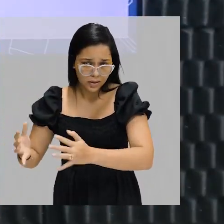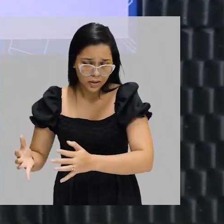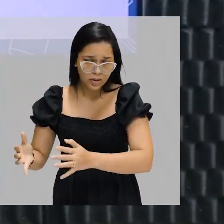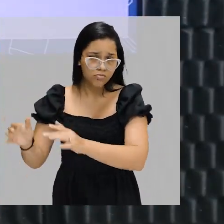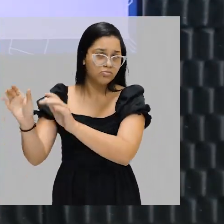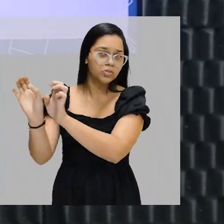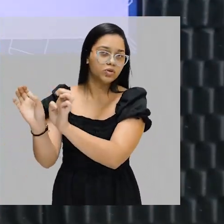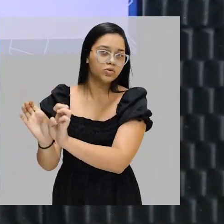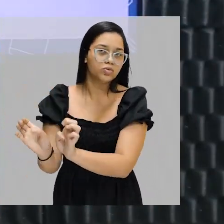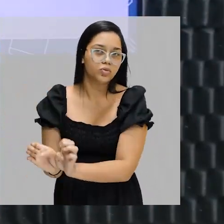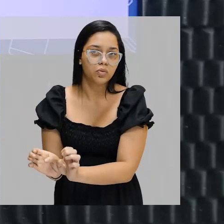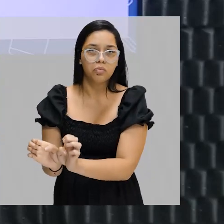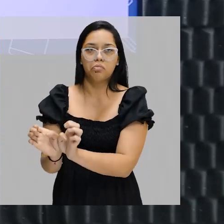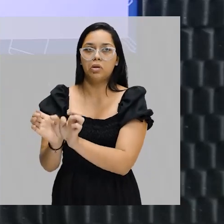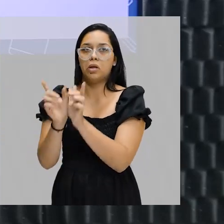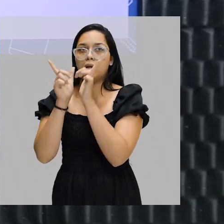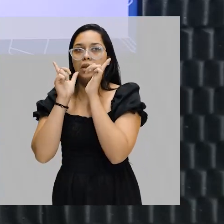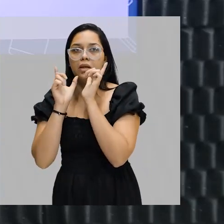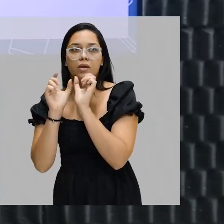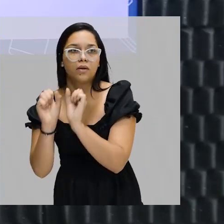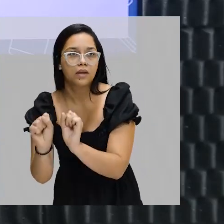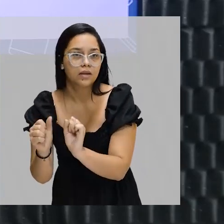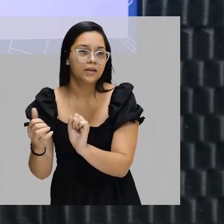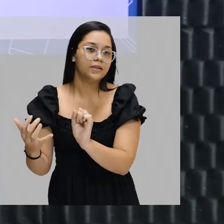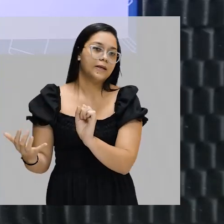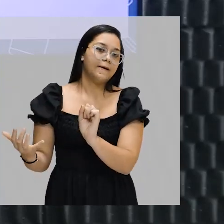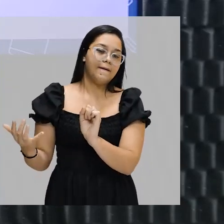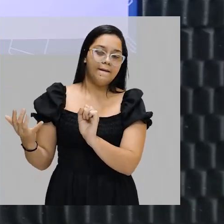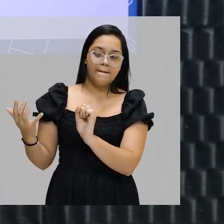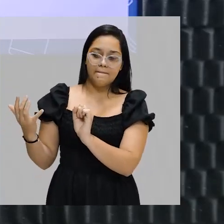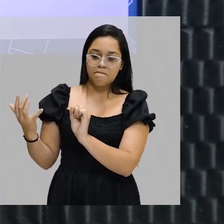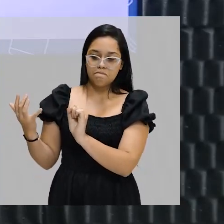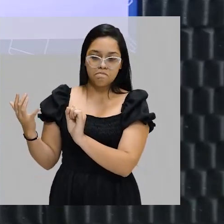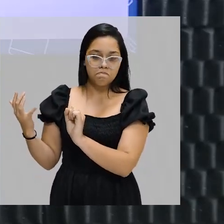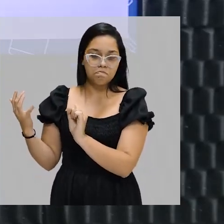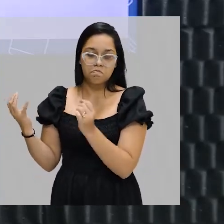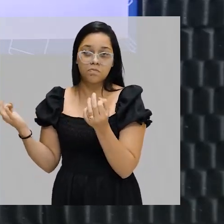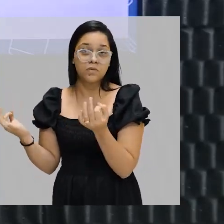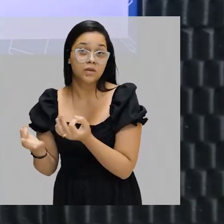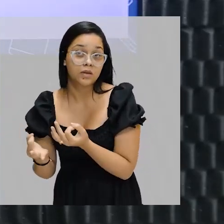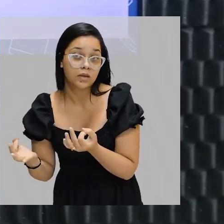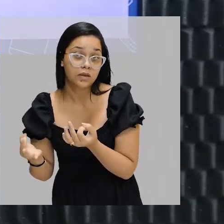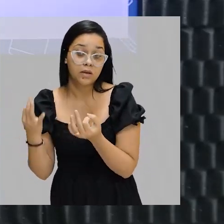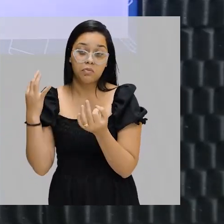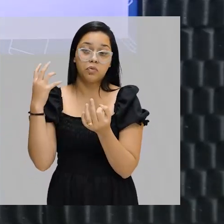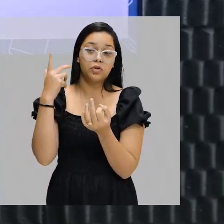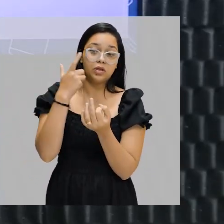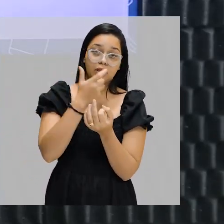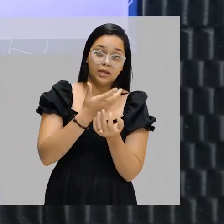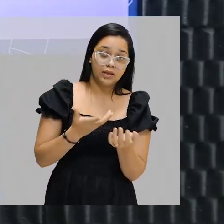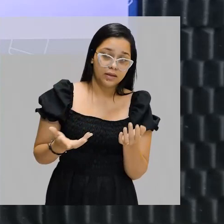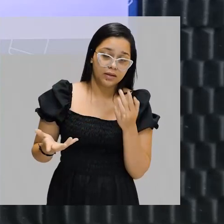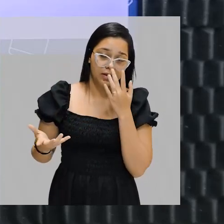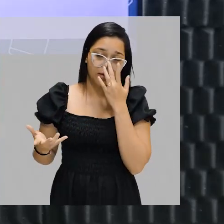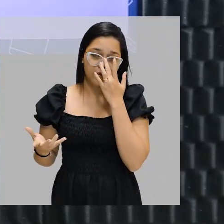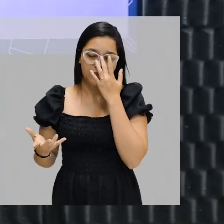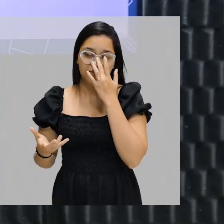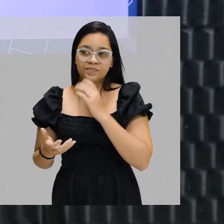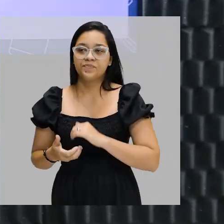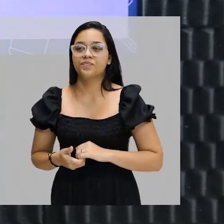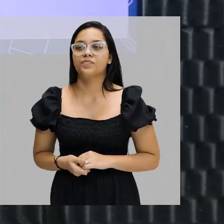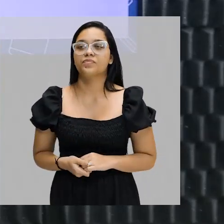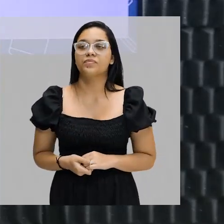estrutural linguística mas era o dita mais bonita mais como penetrada tá